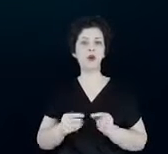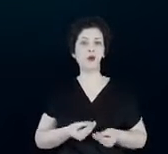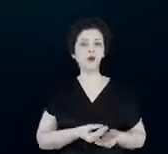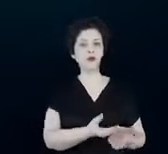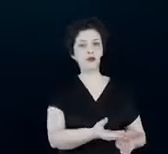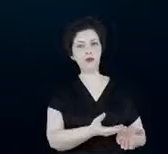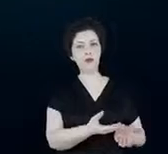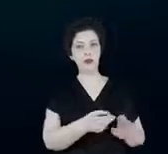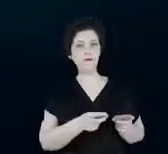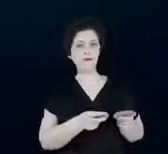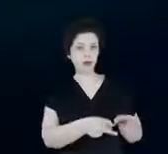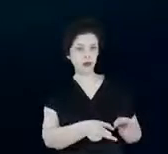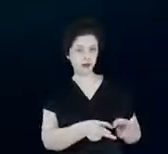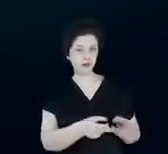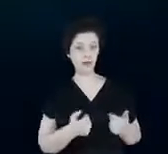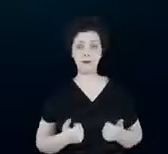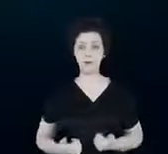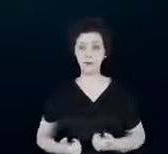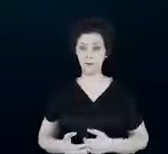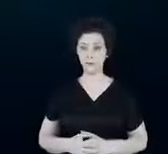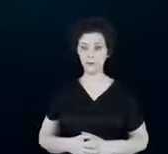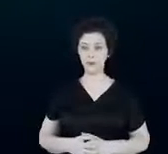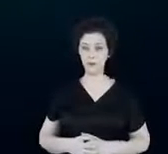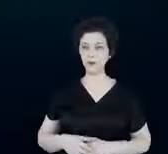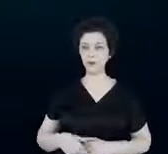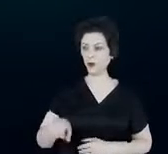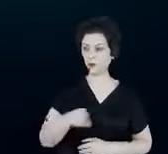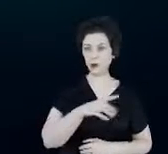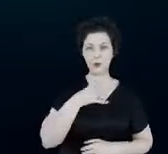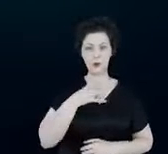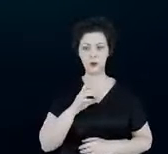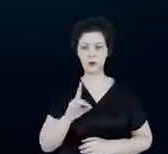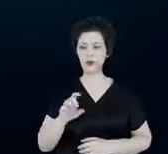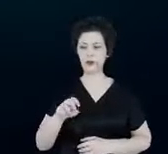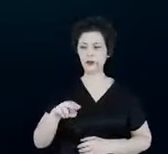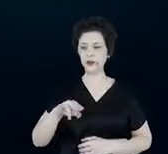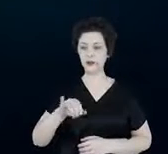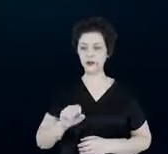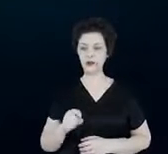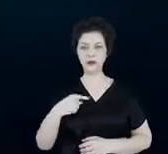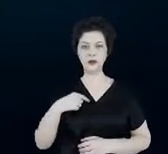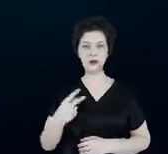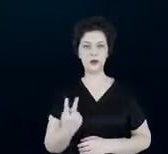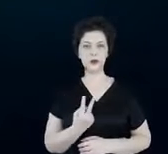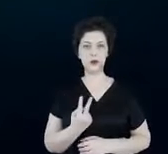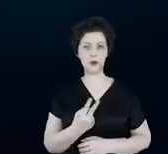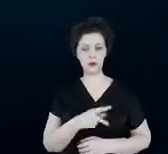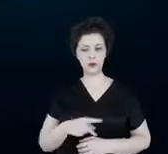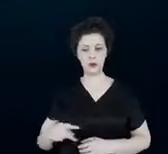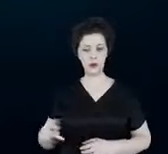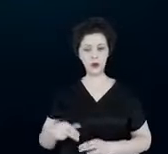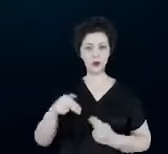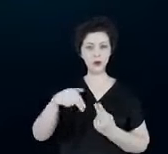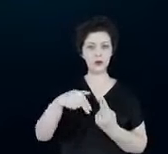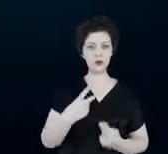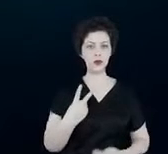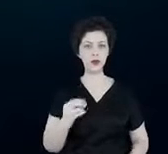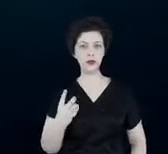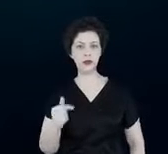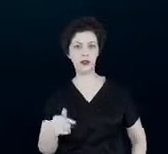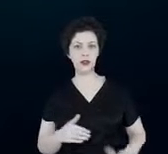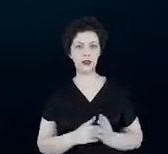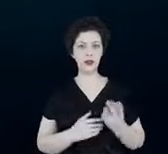entrega para o cliente final tá bom para aqueles que não me conhecem eu sou Dennis zhang eu fui vice-presidente operações do nubank de 2017